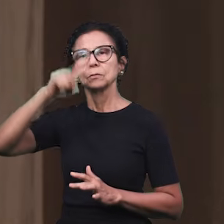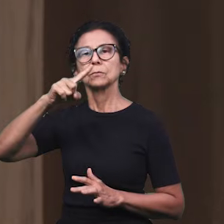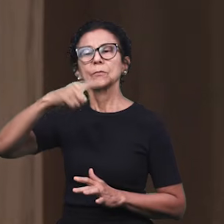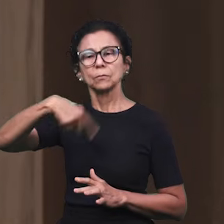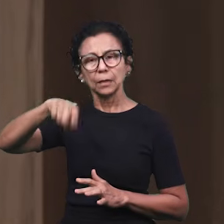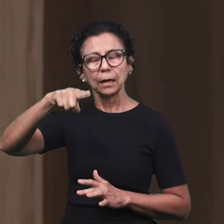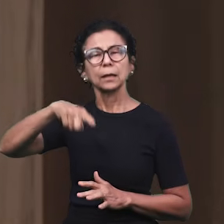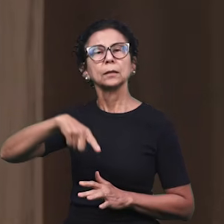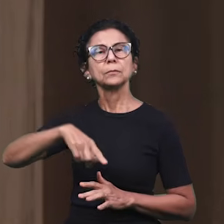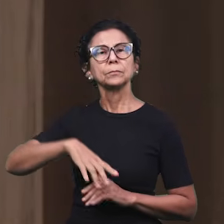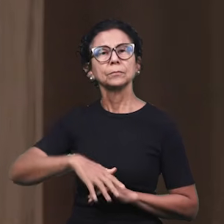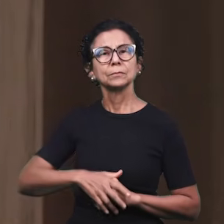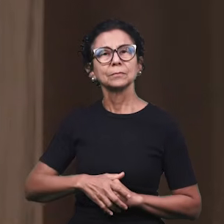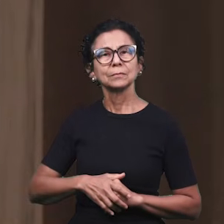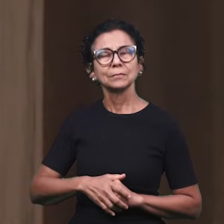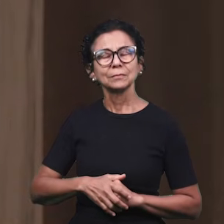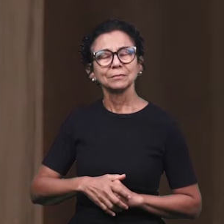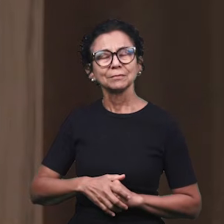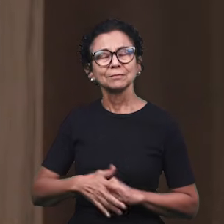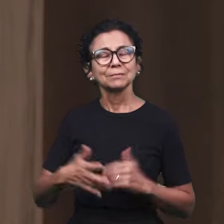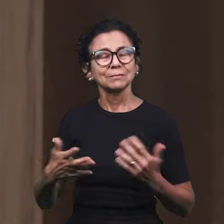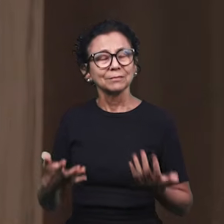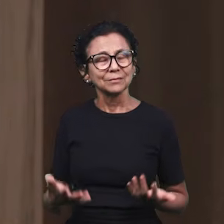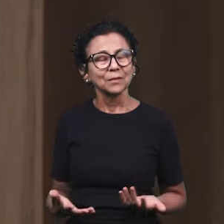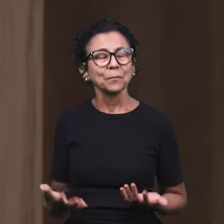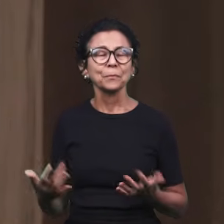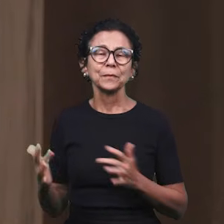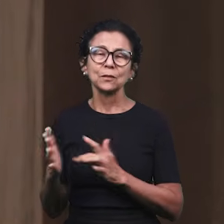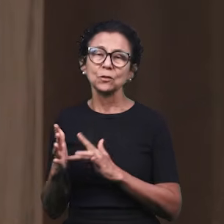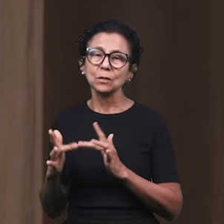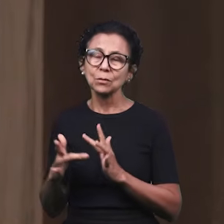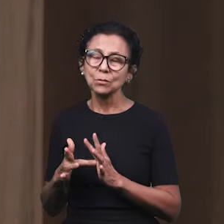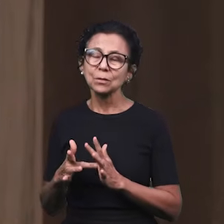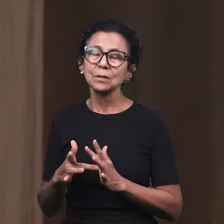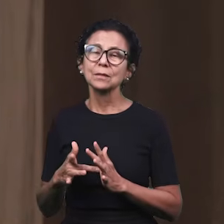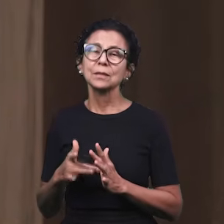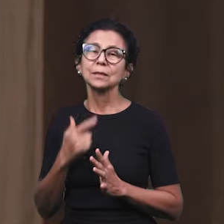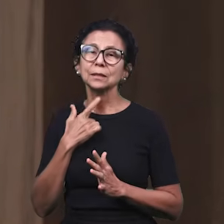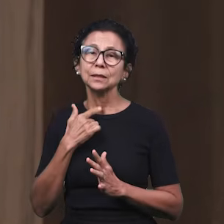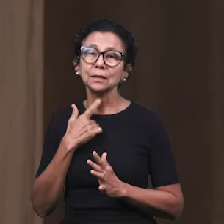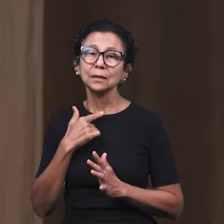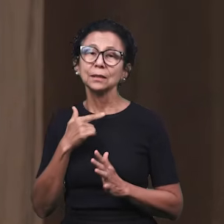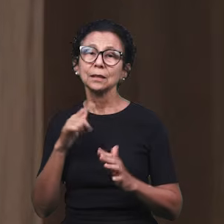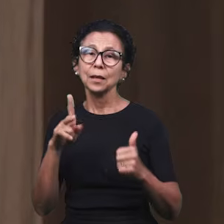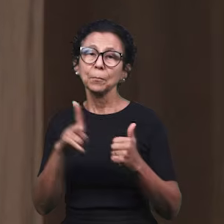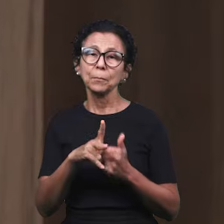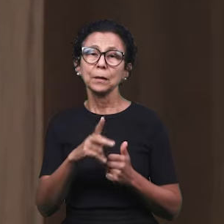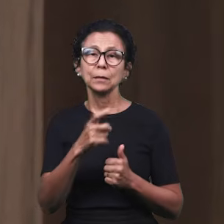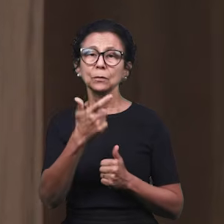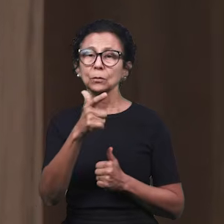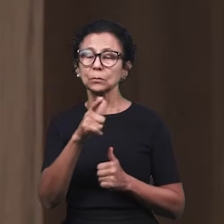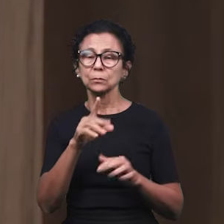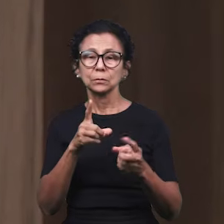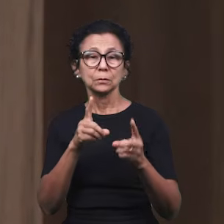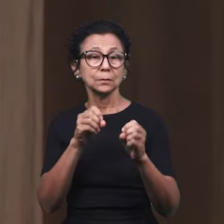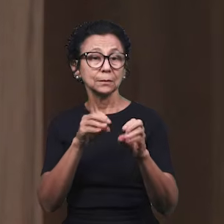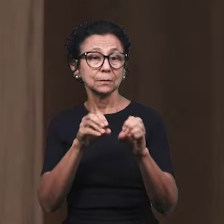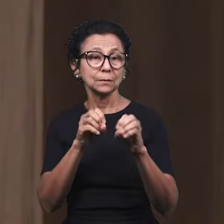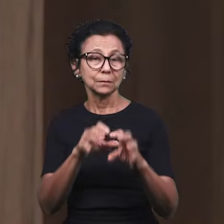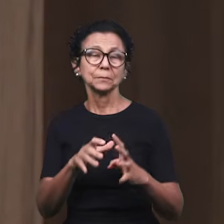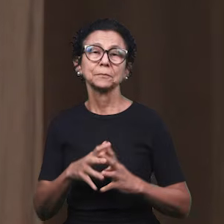E era exatamente isso que o Senhor queria ensinar a Pedro e aos demais discípulos. E quando